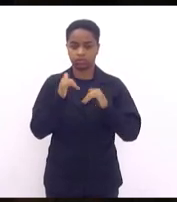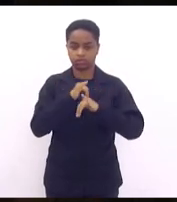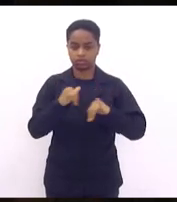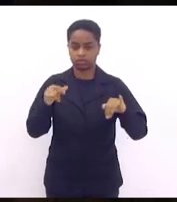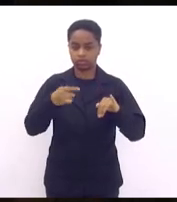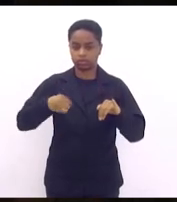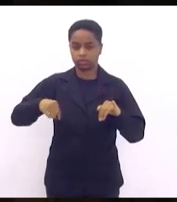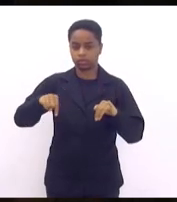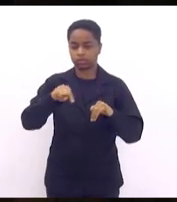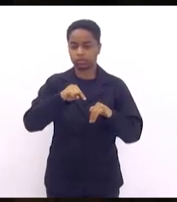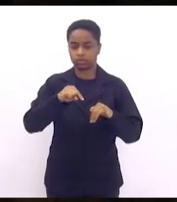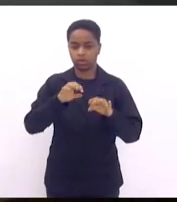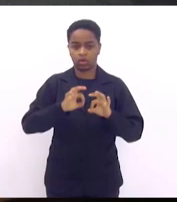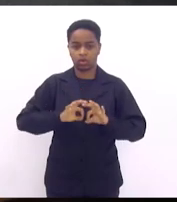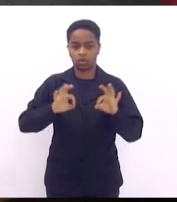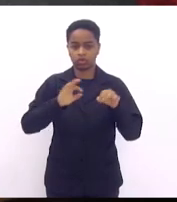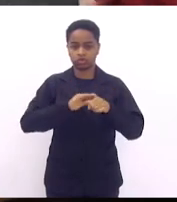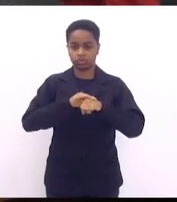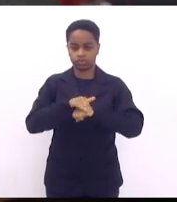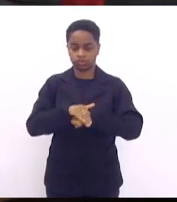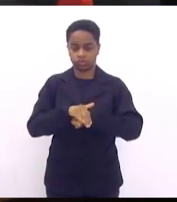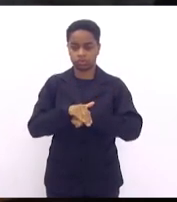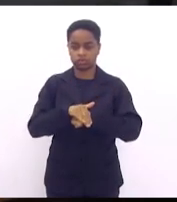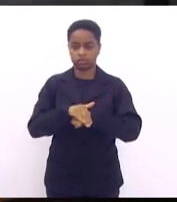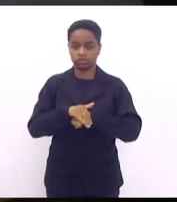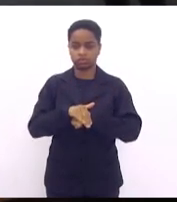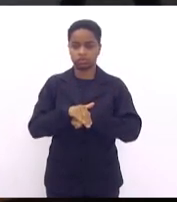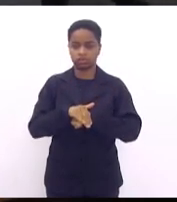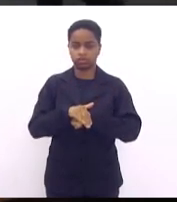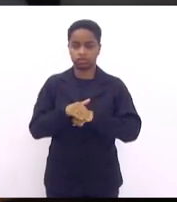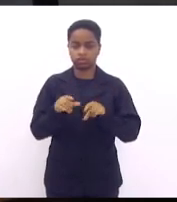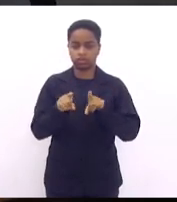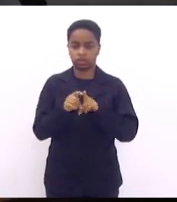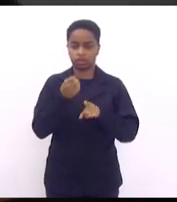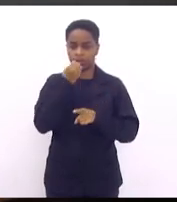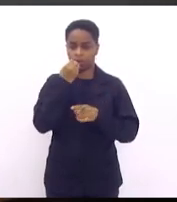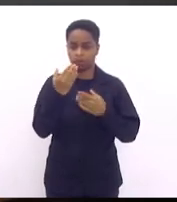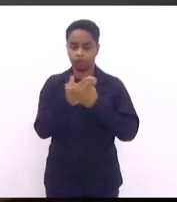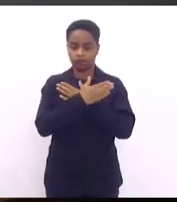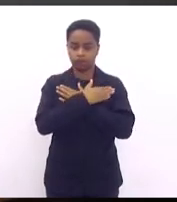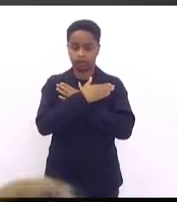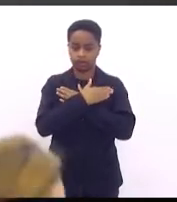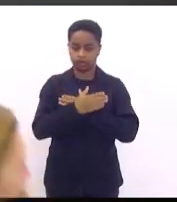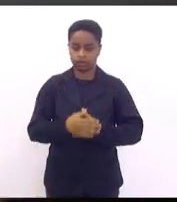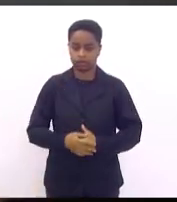a todos uma ótima noite e um bom feriado.